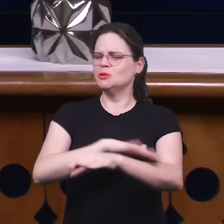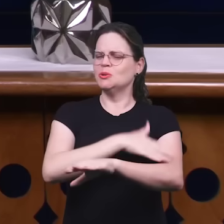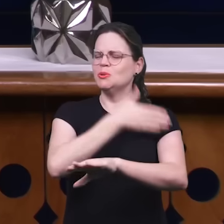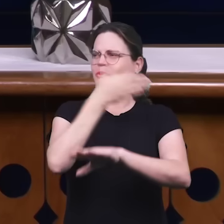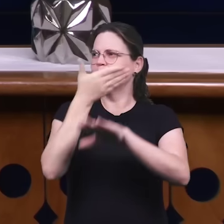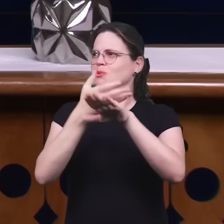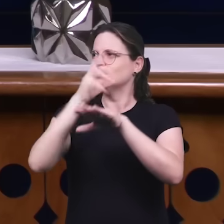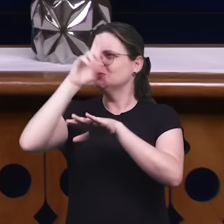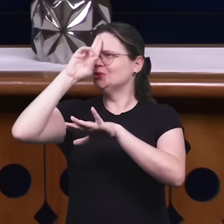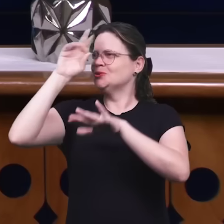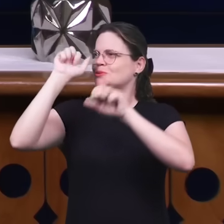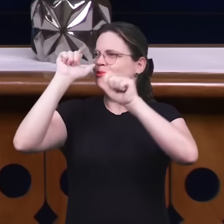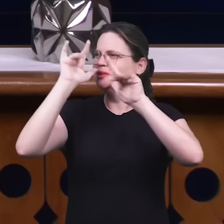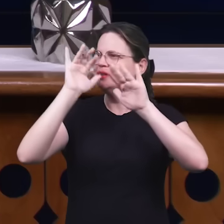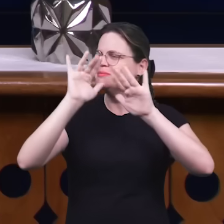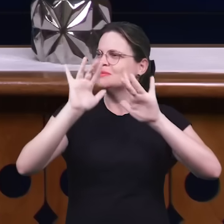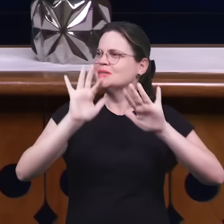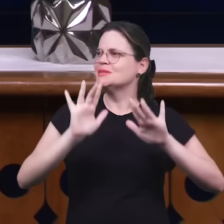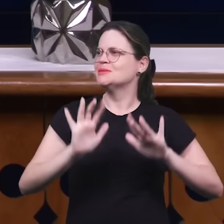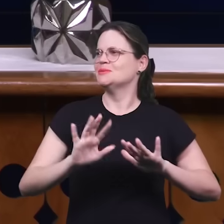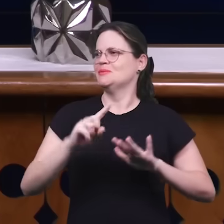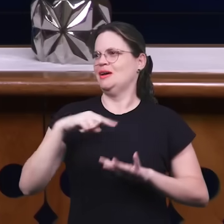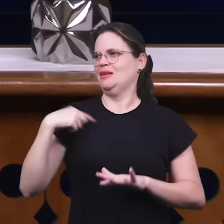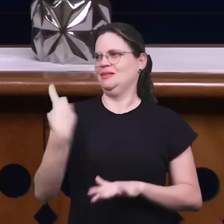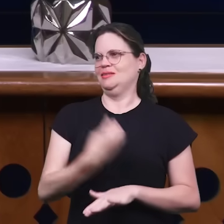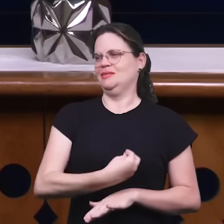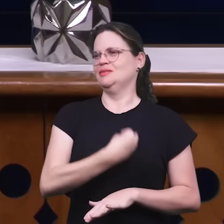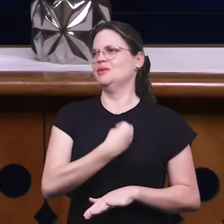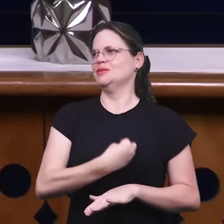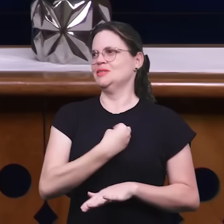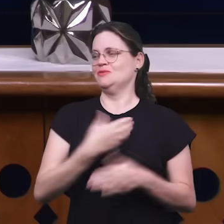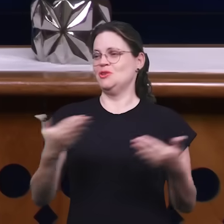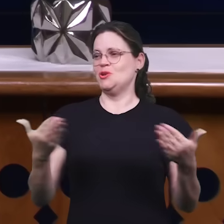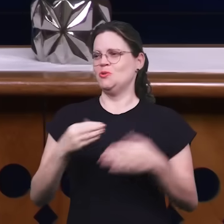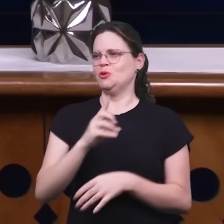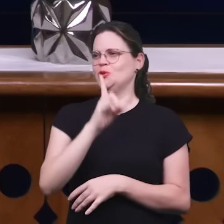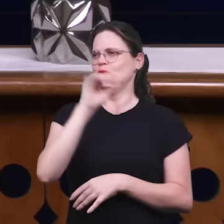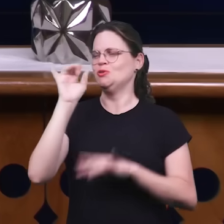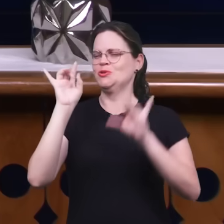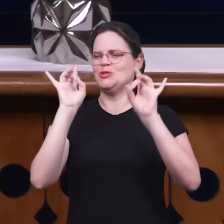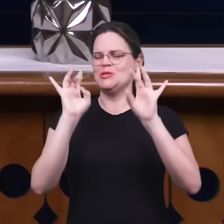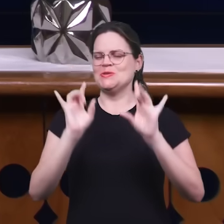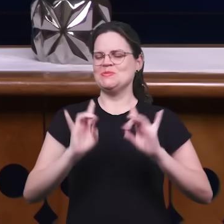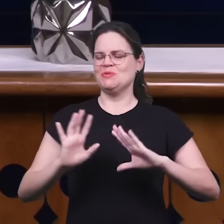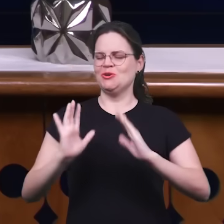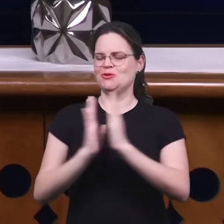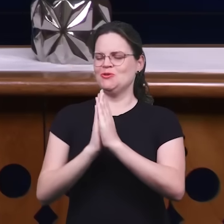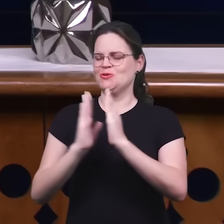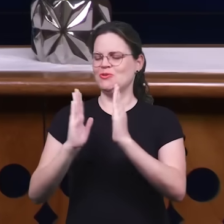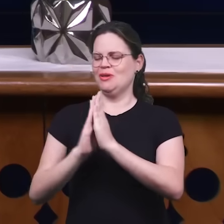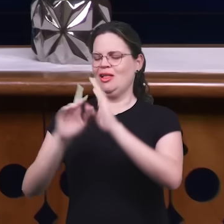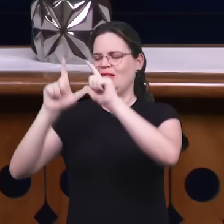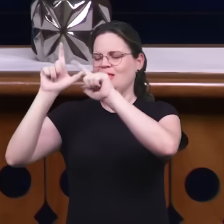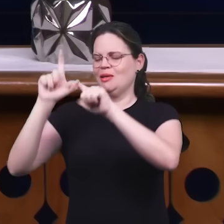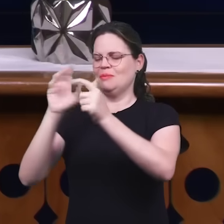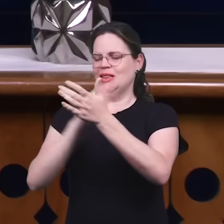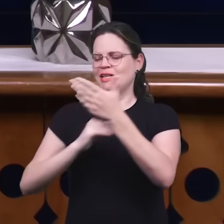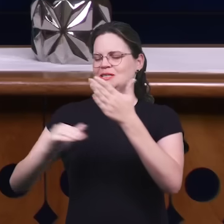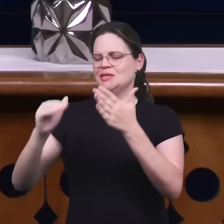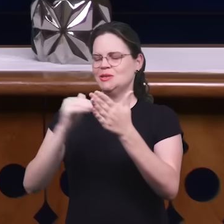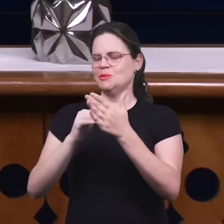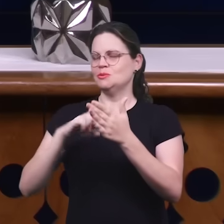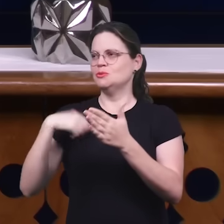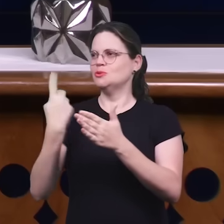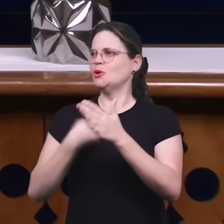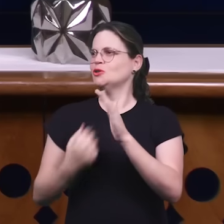tem escolhido para nós, para a oração, para a vida, a dependência dos dons espirituais. Te